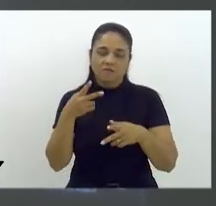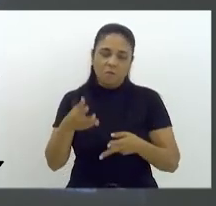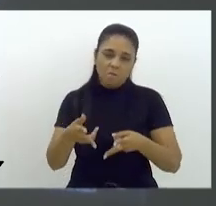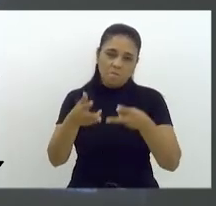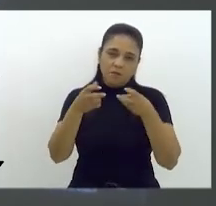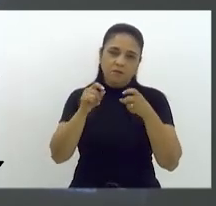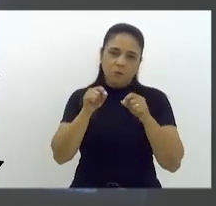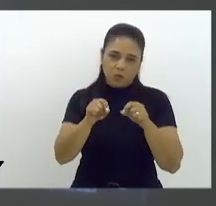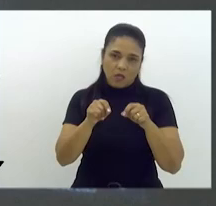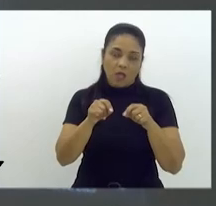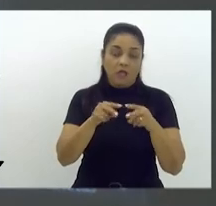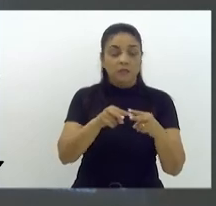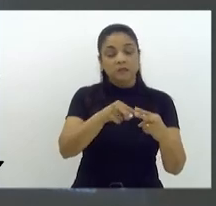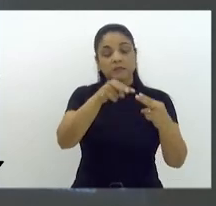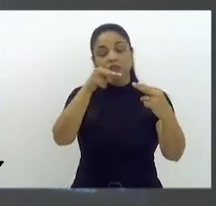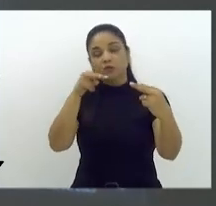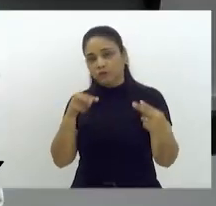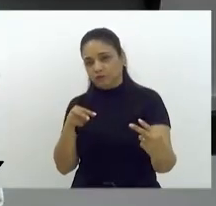crimes